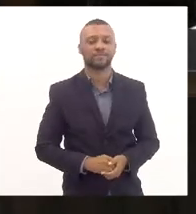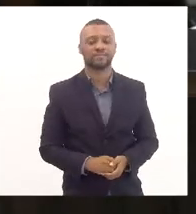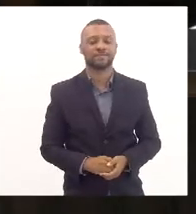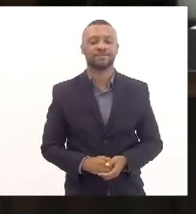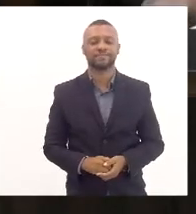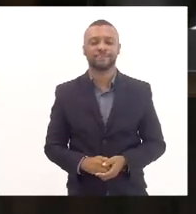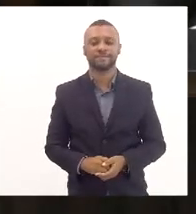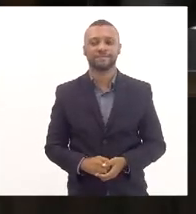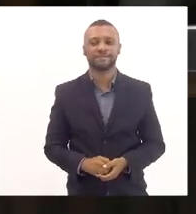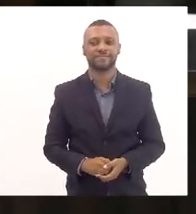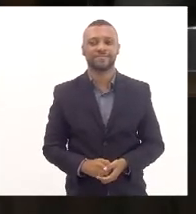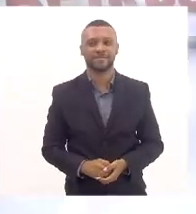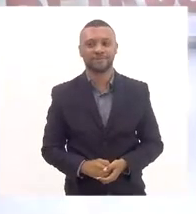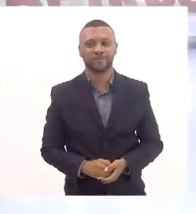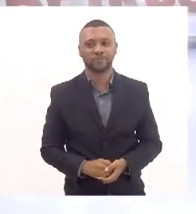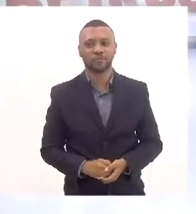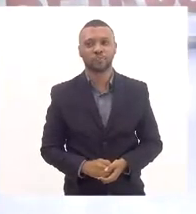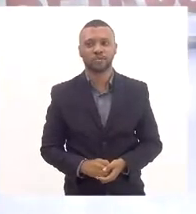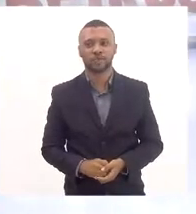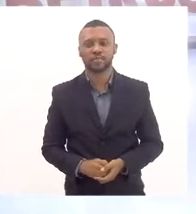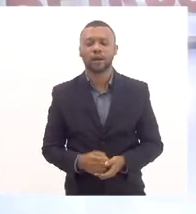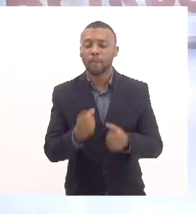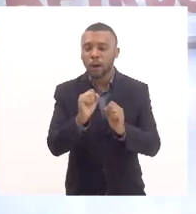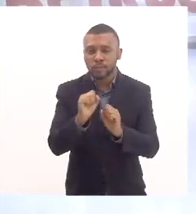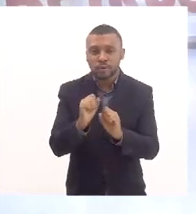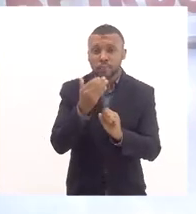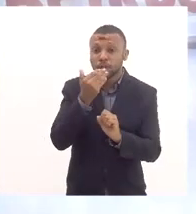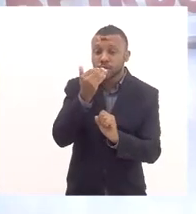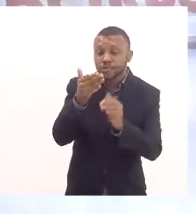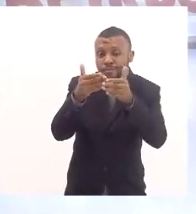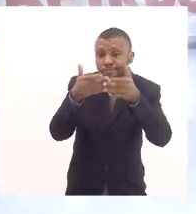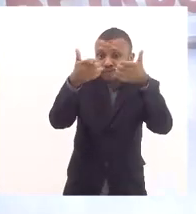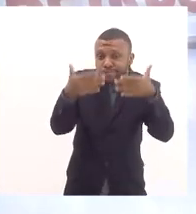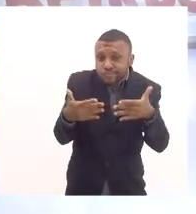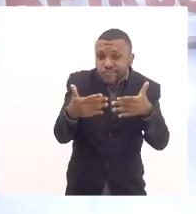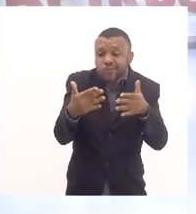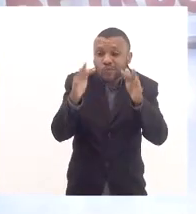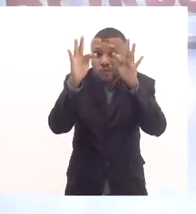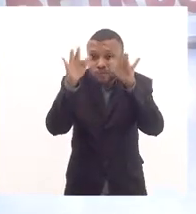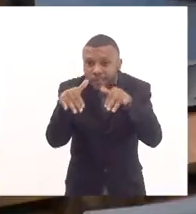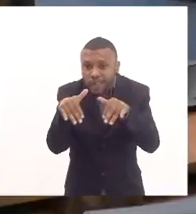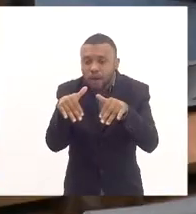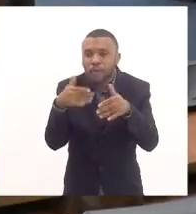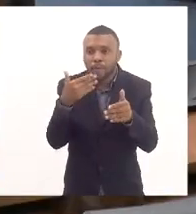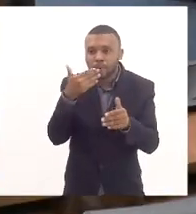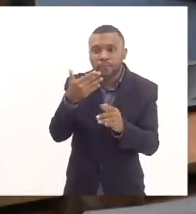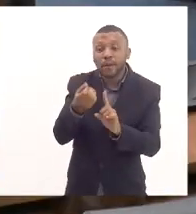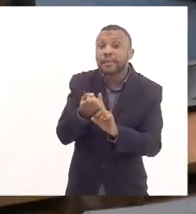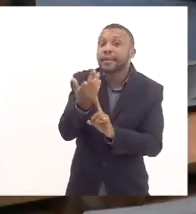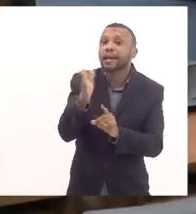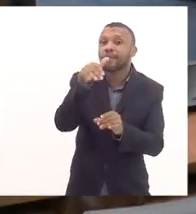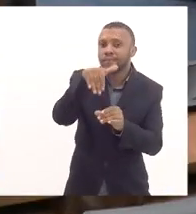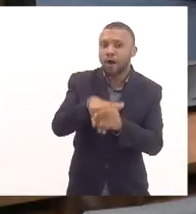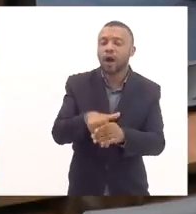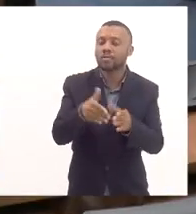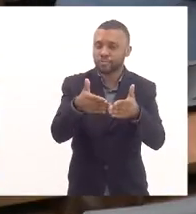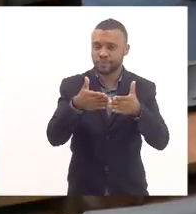eu vou por favor por favor obrigado a